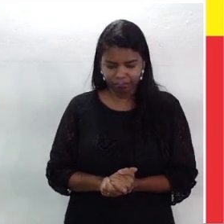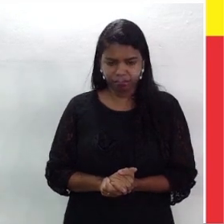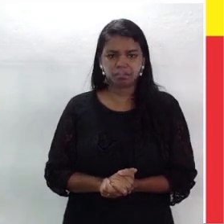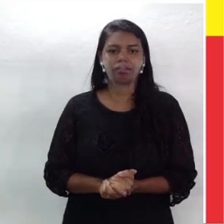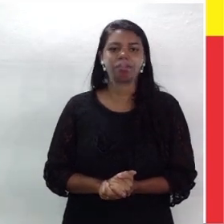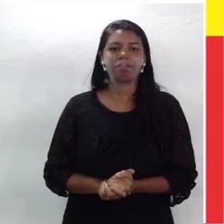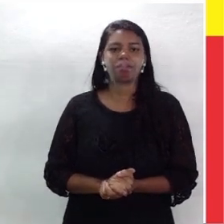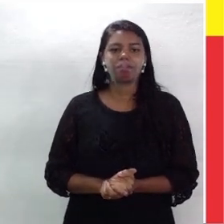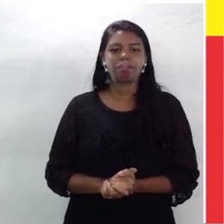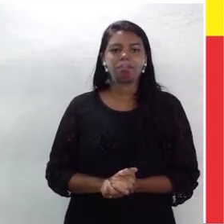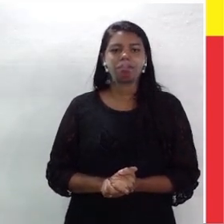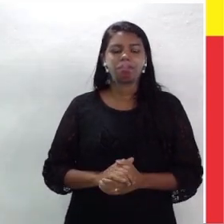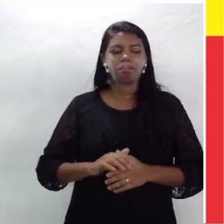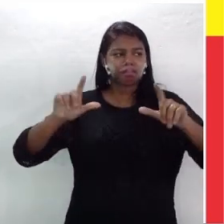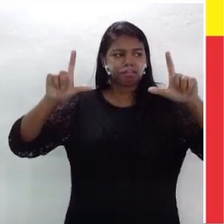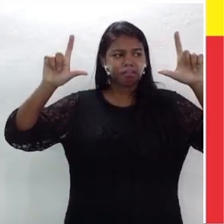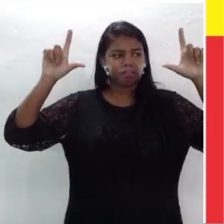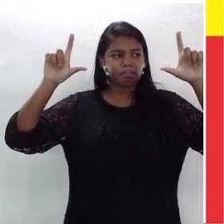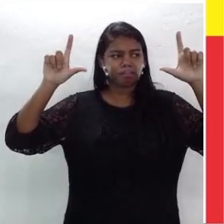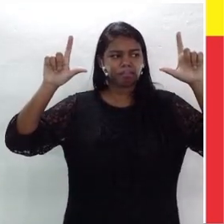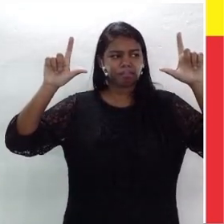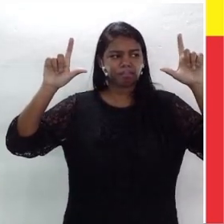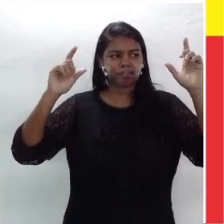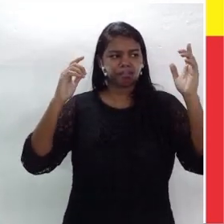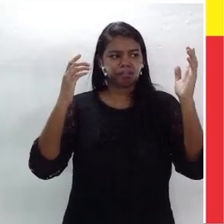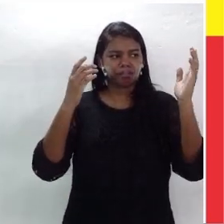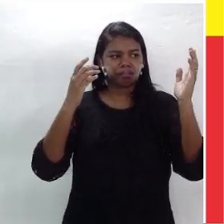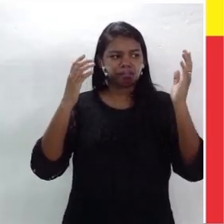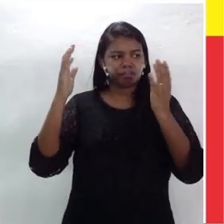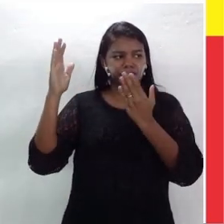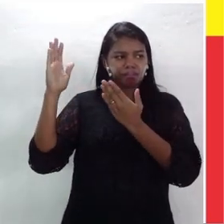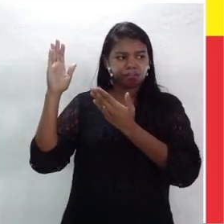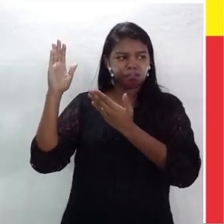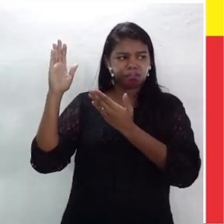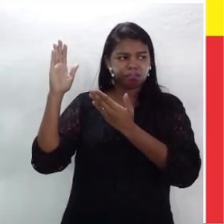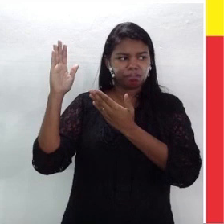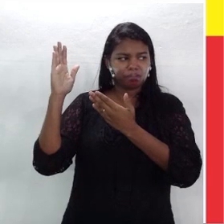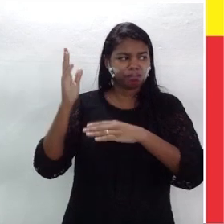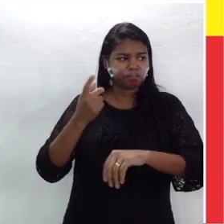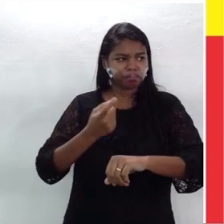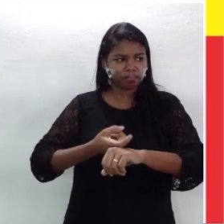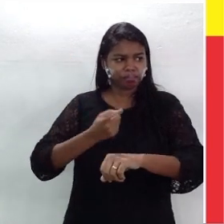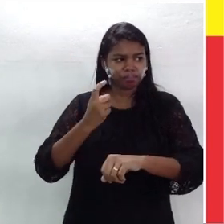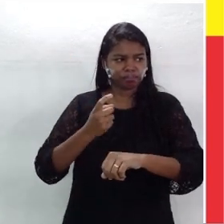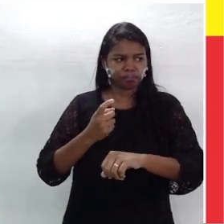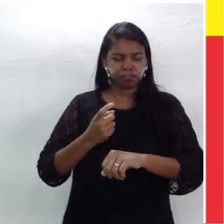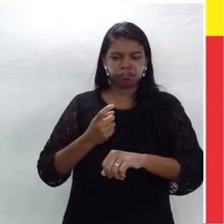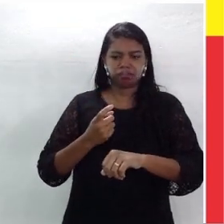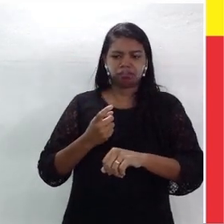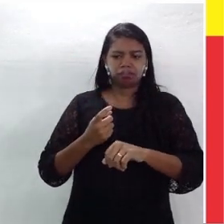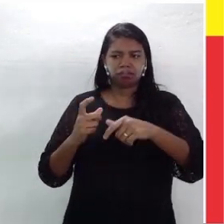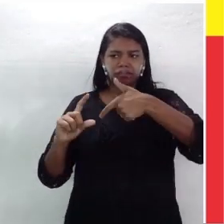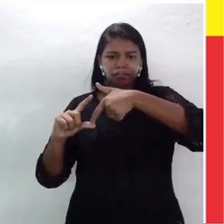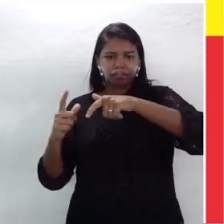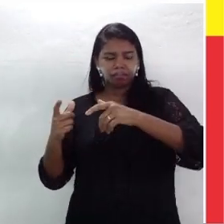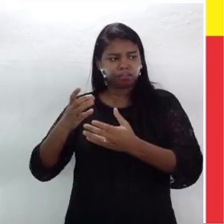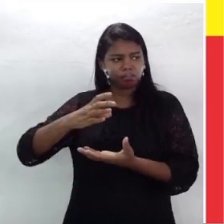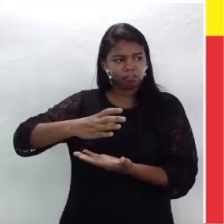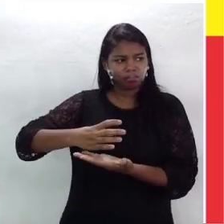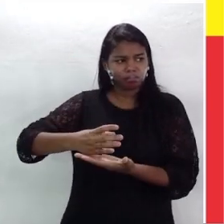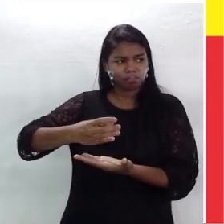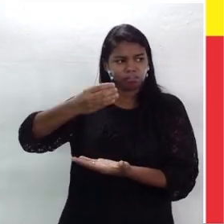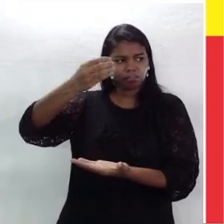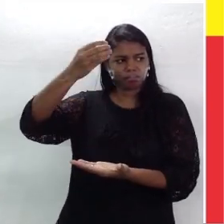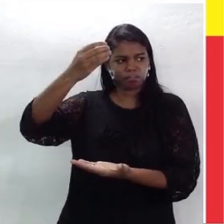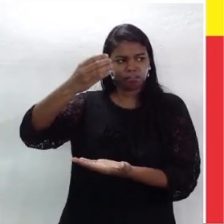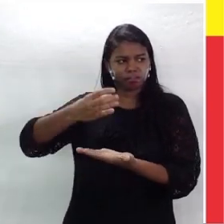Então, observe nas imagens abaixo as diferentes formas que compõem o sólido geométrico. Então, temos aqui um cone, que o próprio